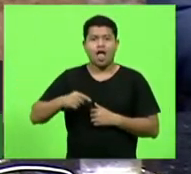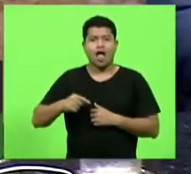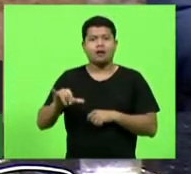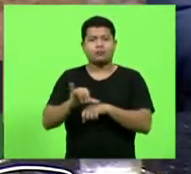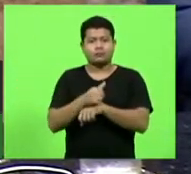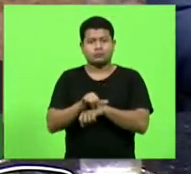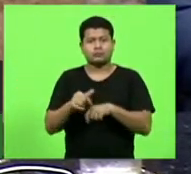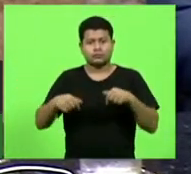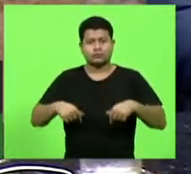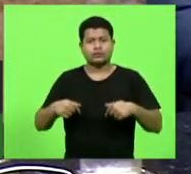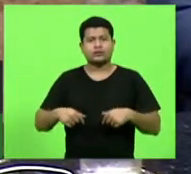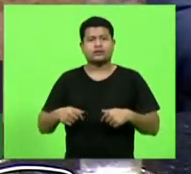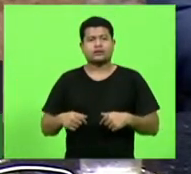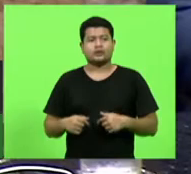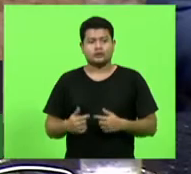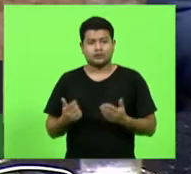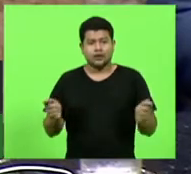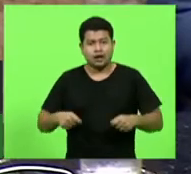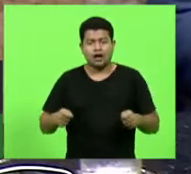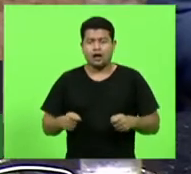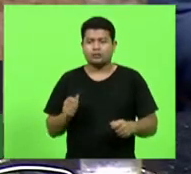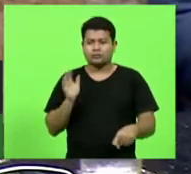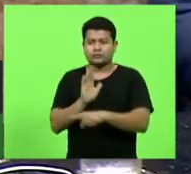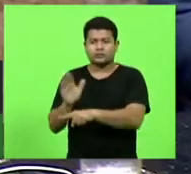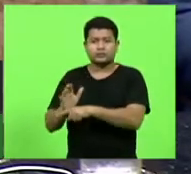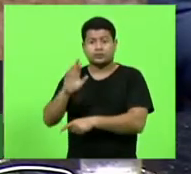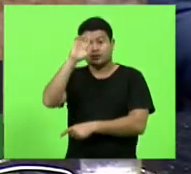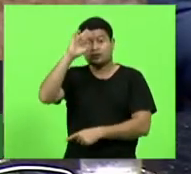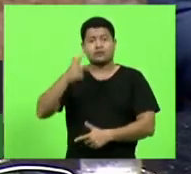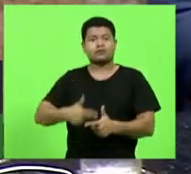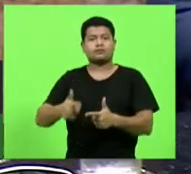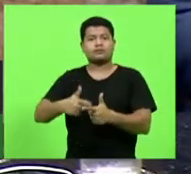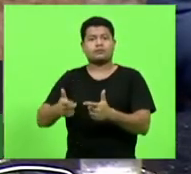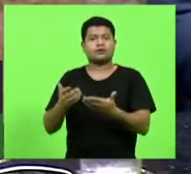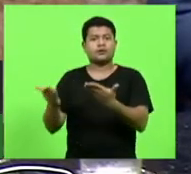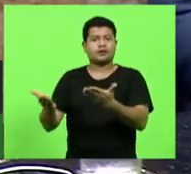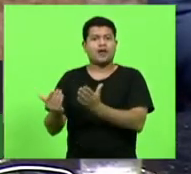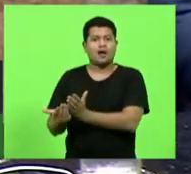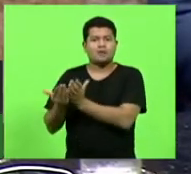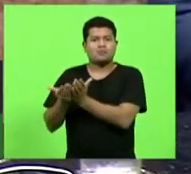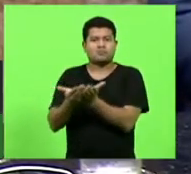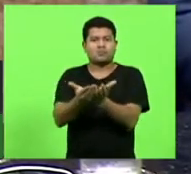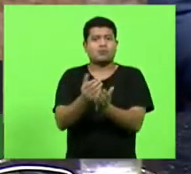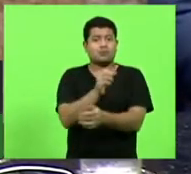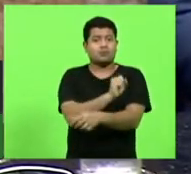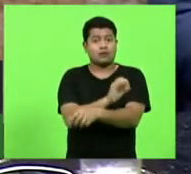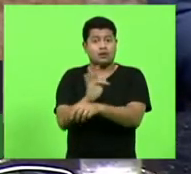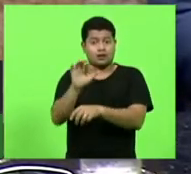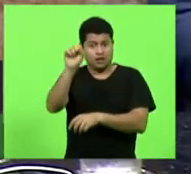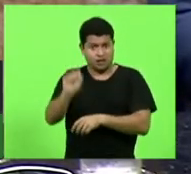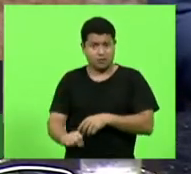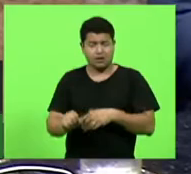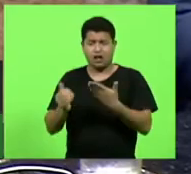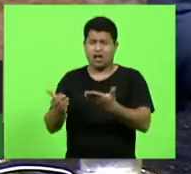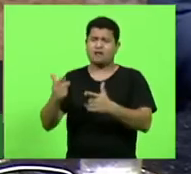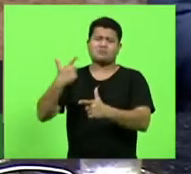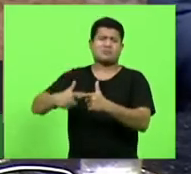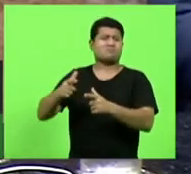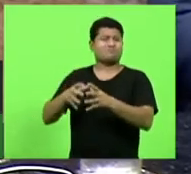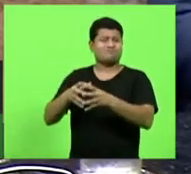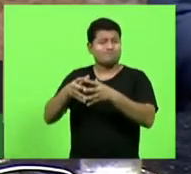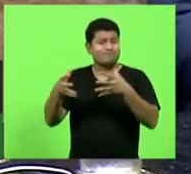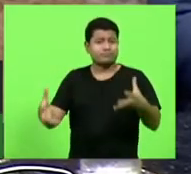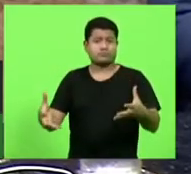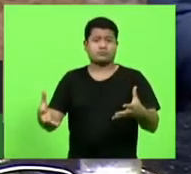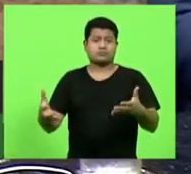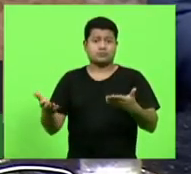resolver problemas. E o Porto de São Francisco do Sul é um grande problema, é um grande problema.